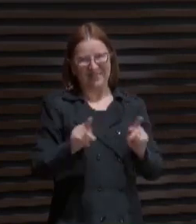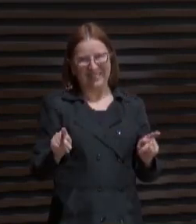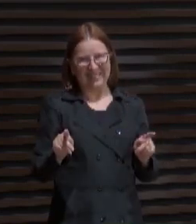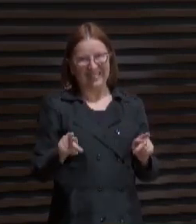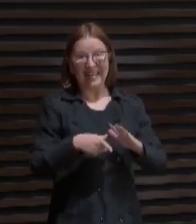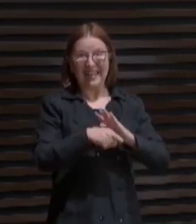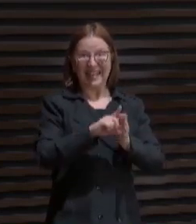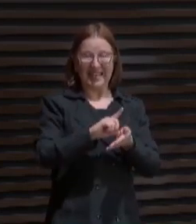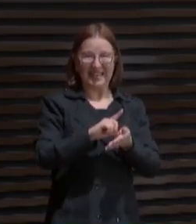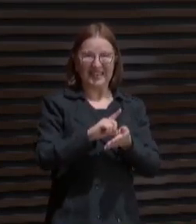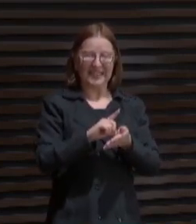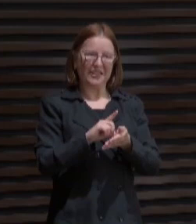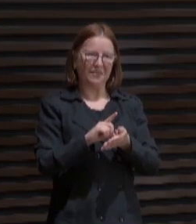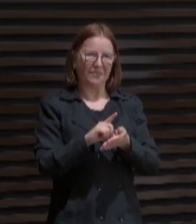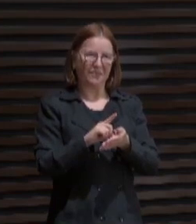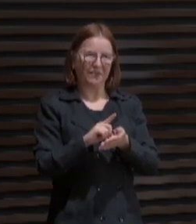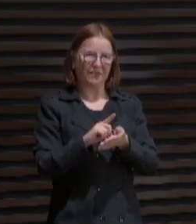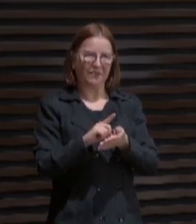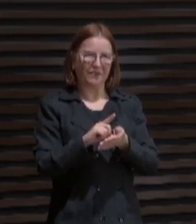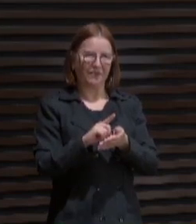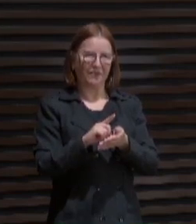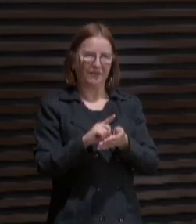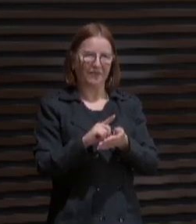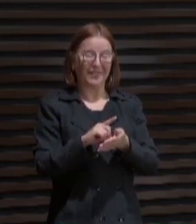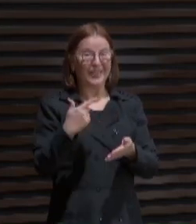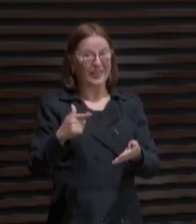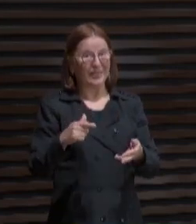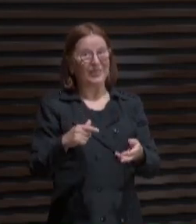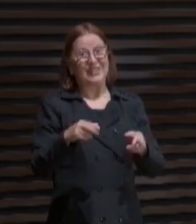Onde murchava a desesperança,